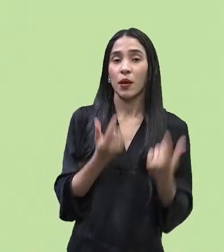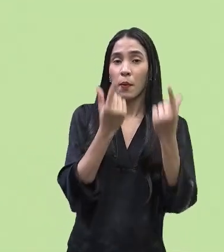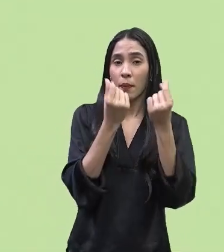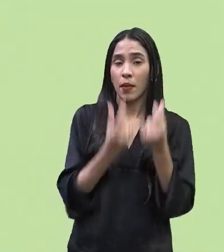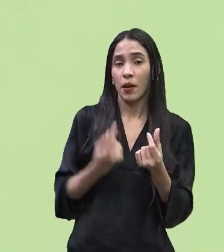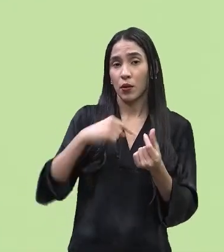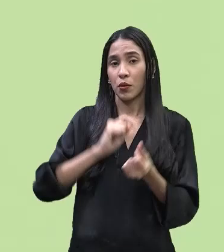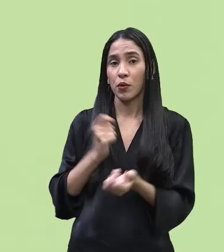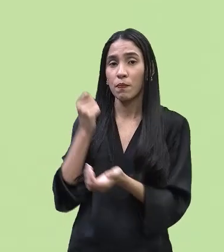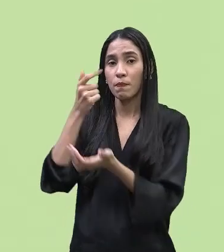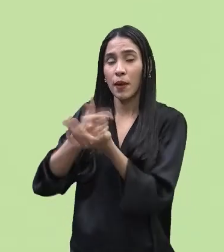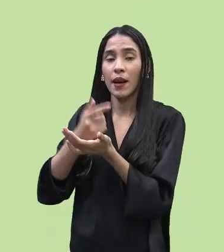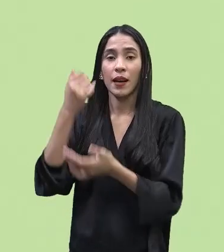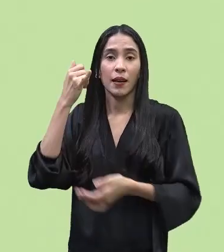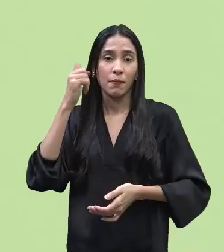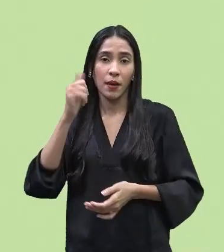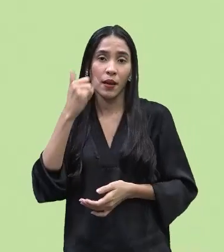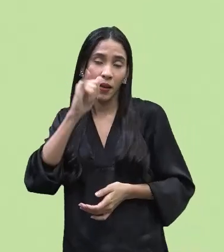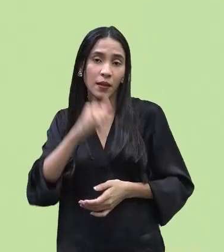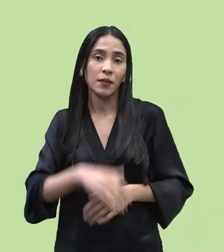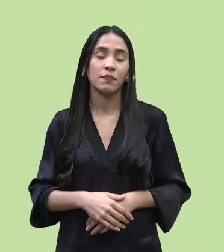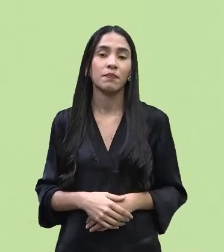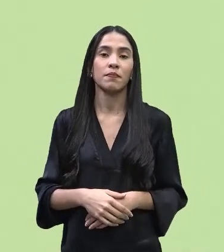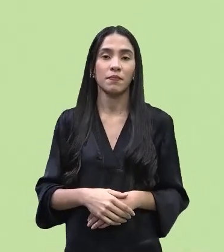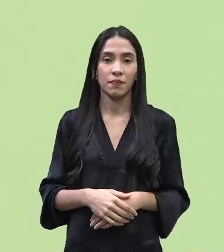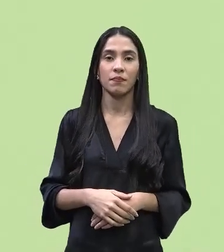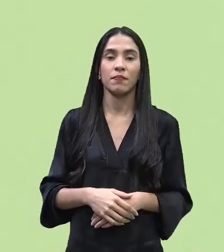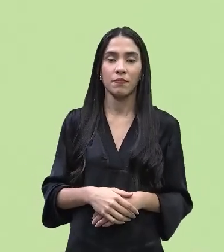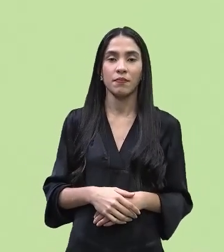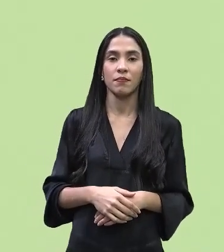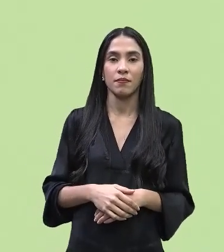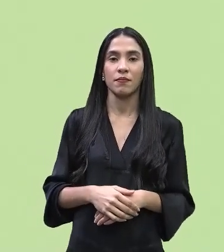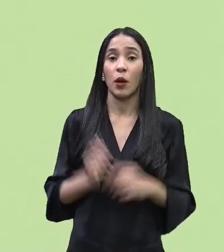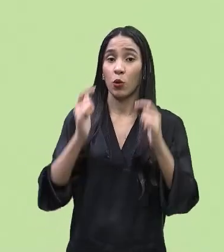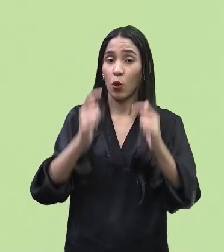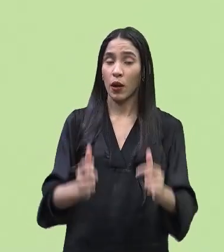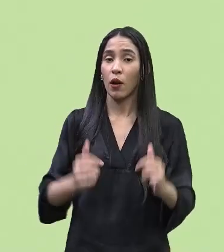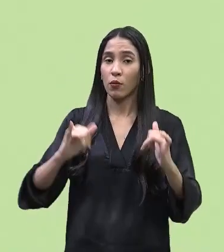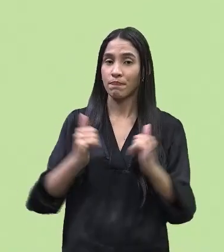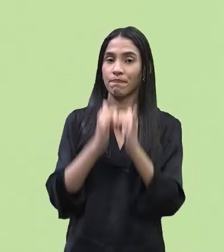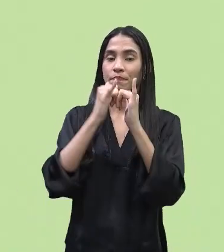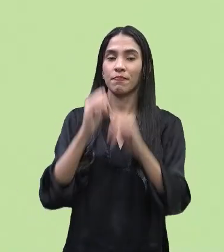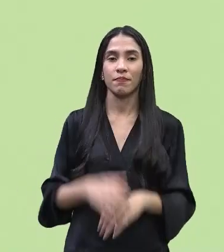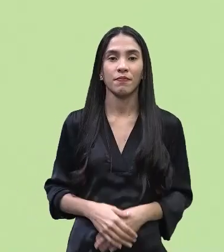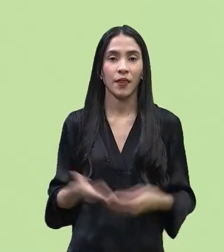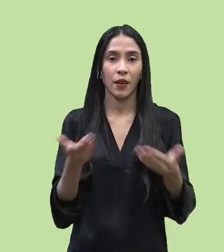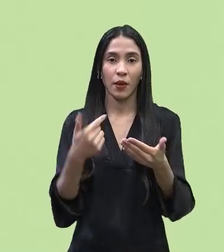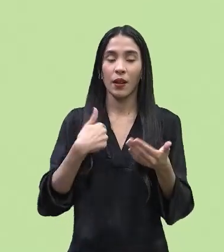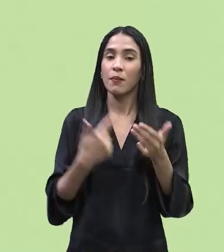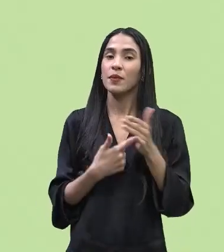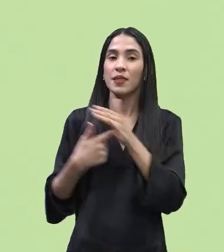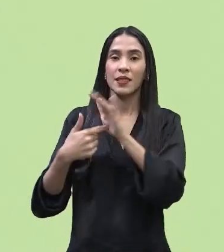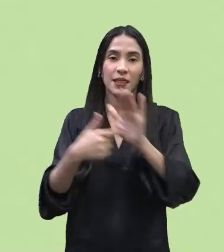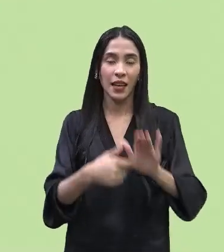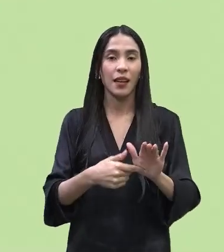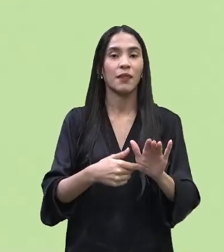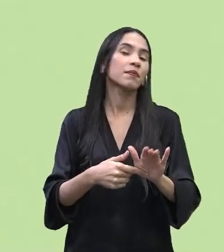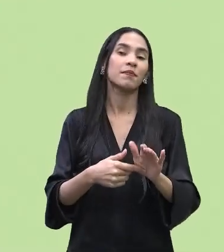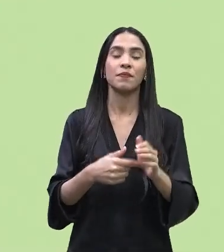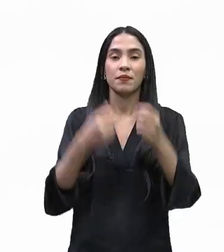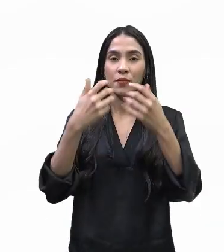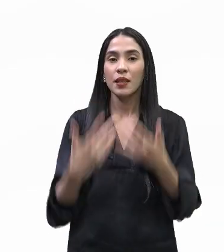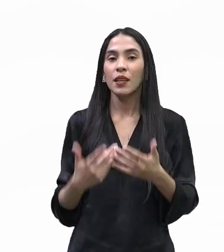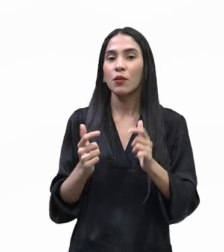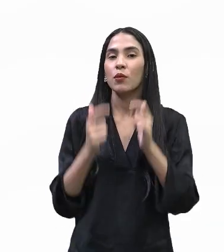que a gente paga pela eletricidade se deva basicamente a essa fonte, tá? Bom, agora eu vou apresentar para vocês, falando um pouquinho mais